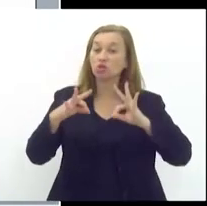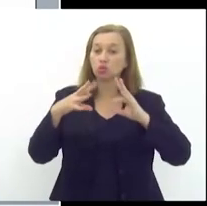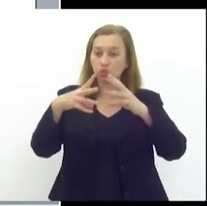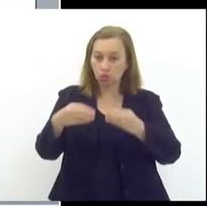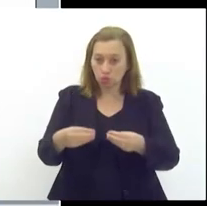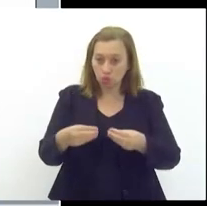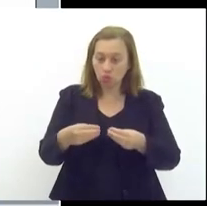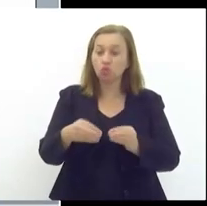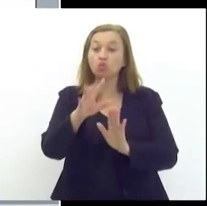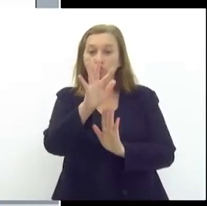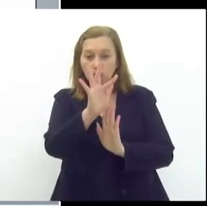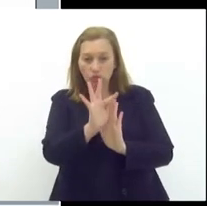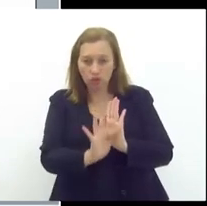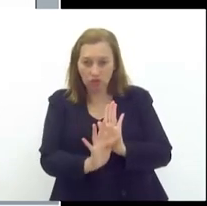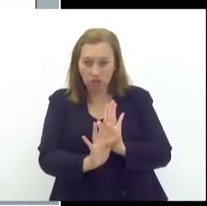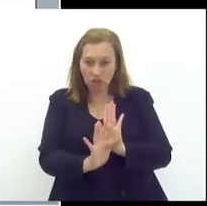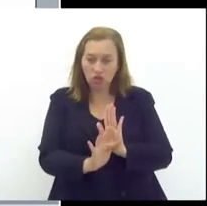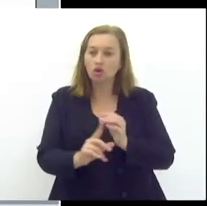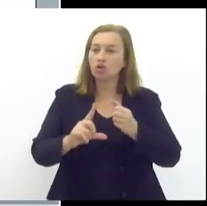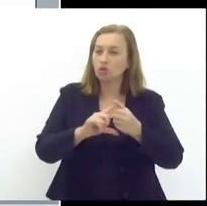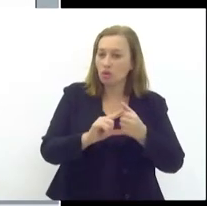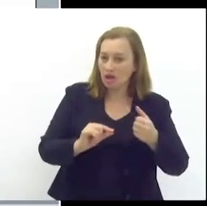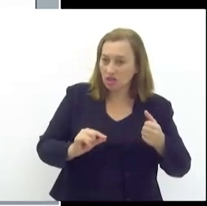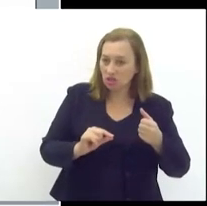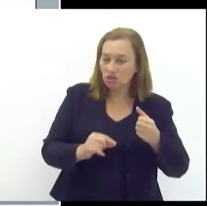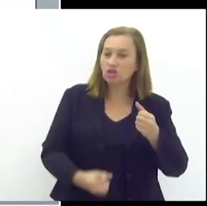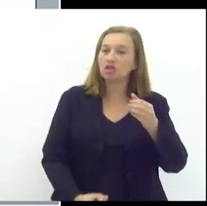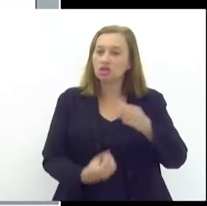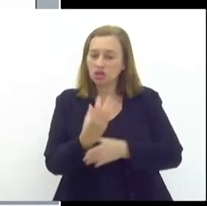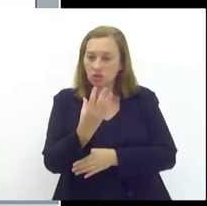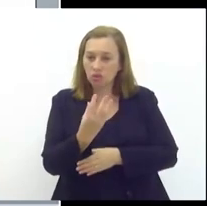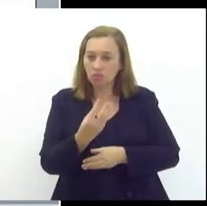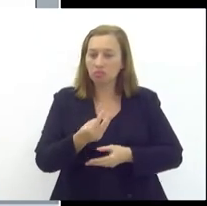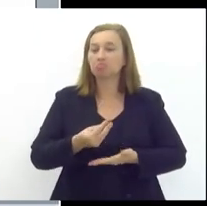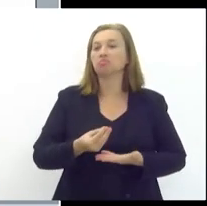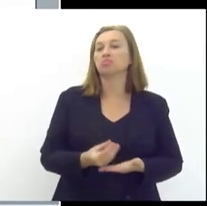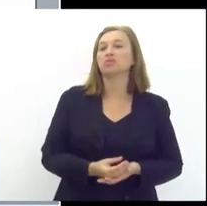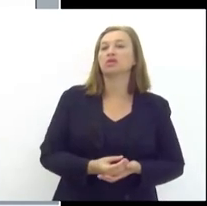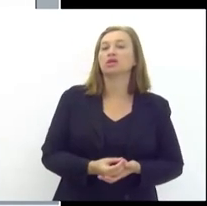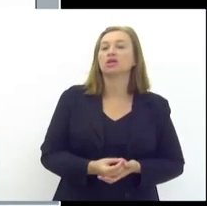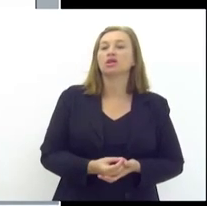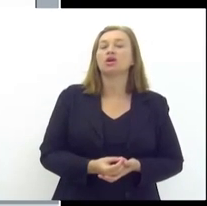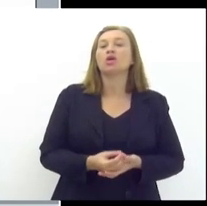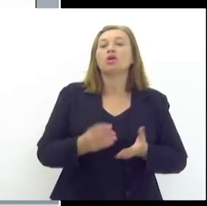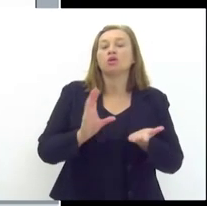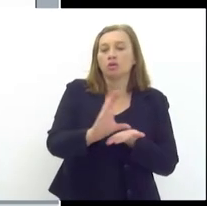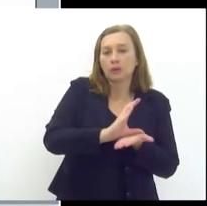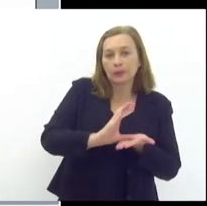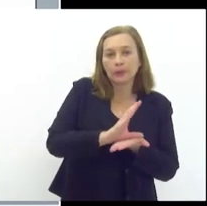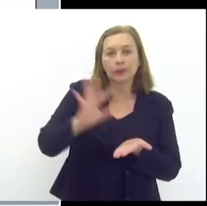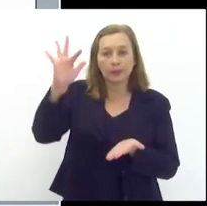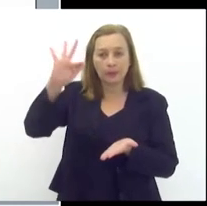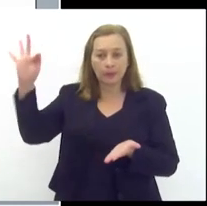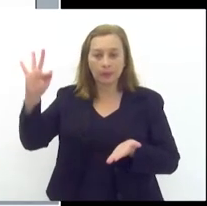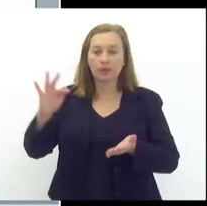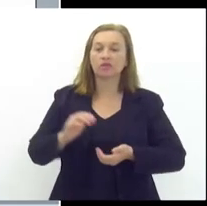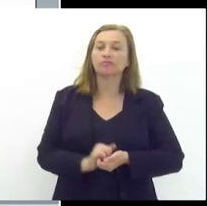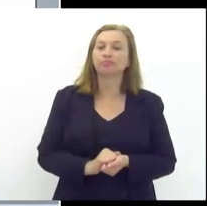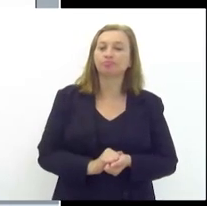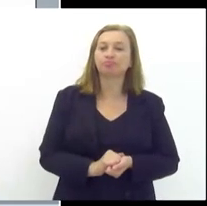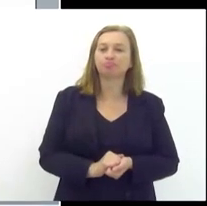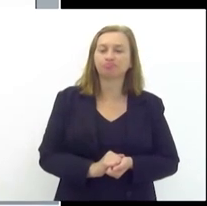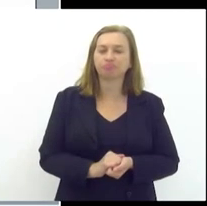no texto do artigo que criou o conselho deliberativo conselho federativo os incentivos